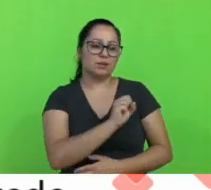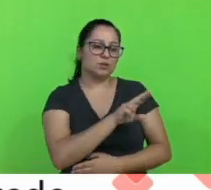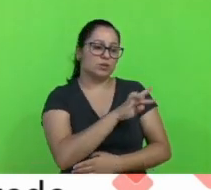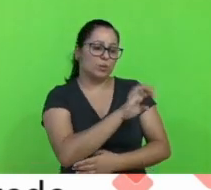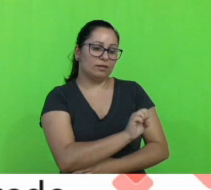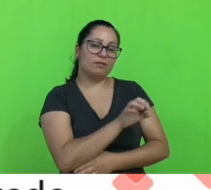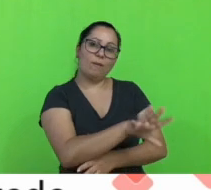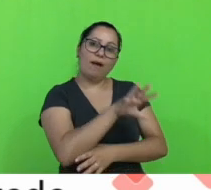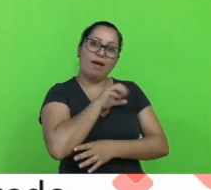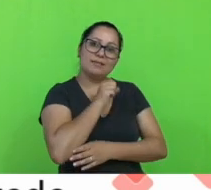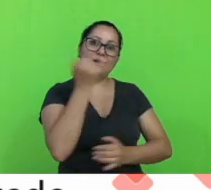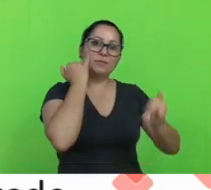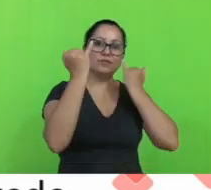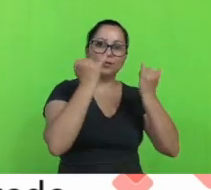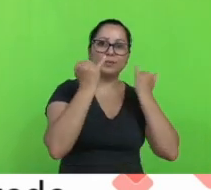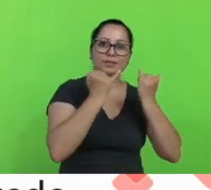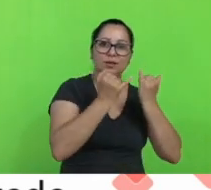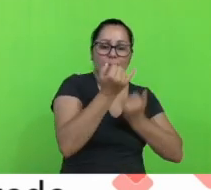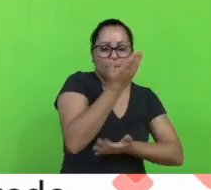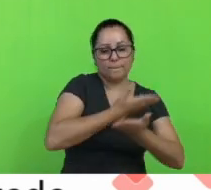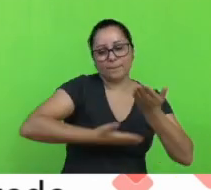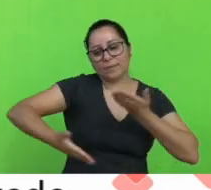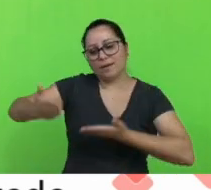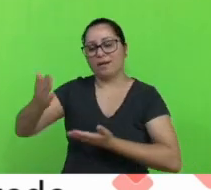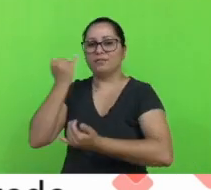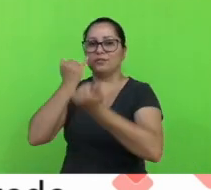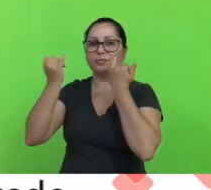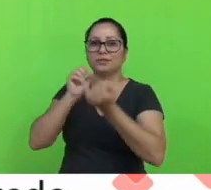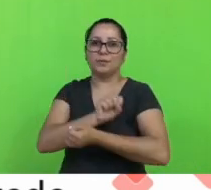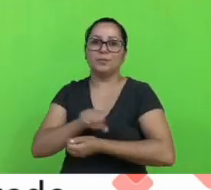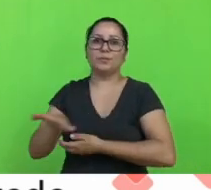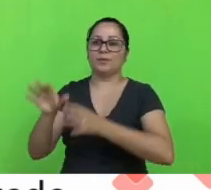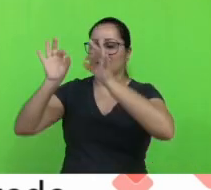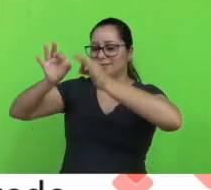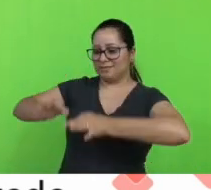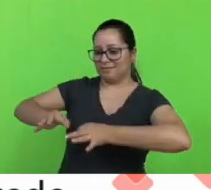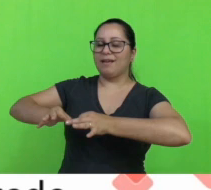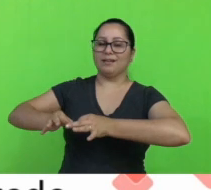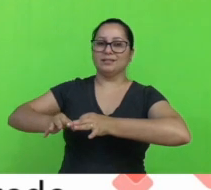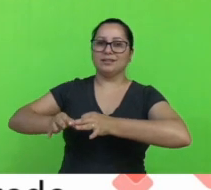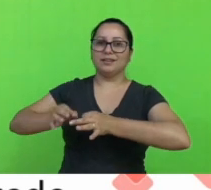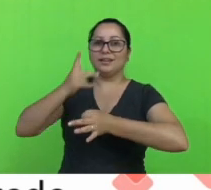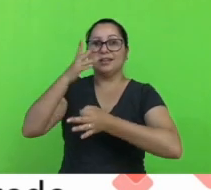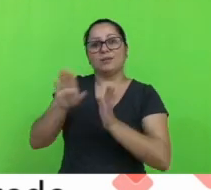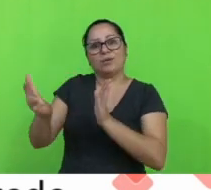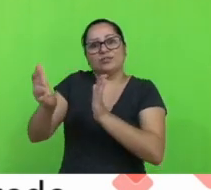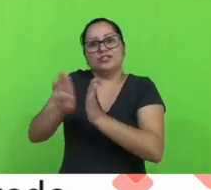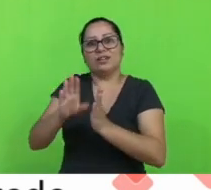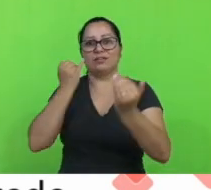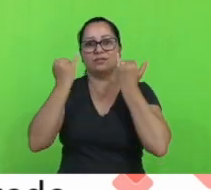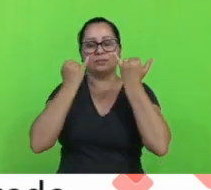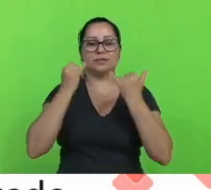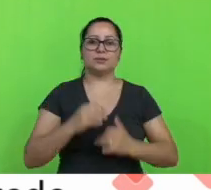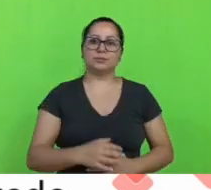recebe as informações por uma porta e repassa essas informações, então, para a porta adequada para que chegue até o destino.